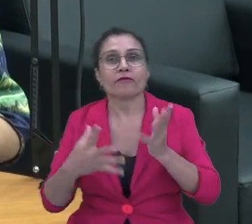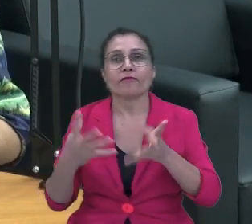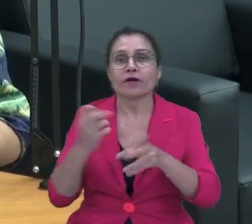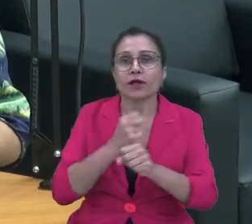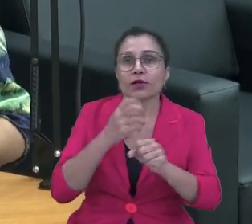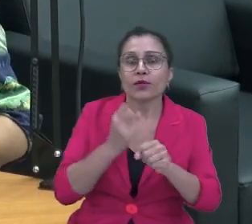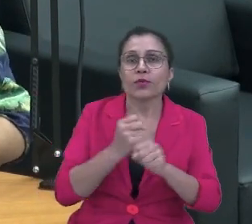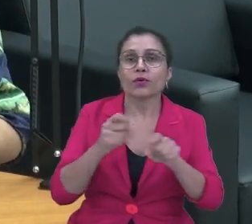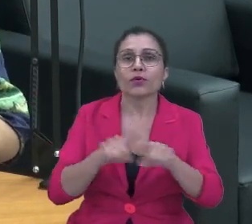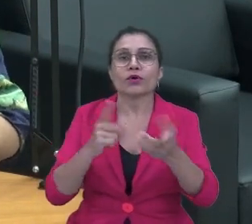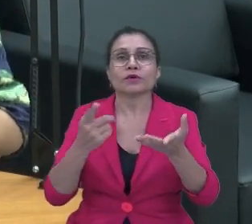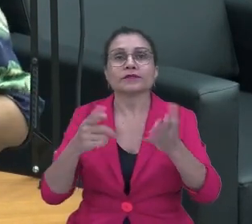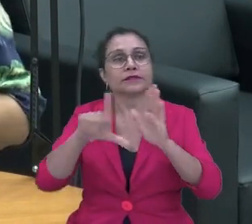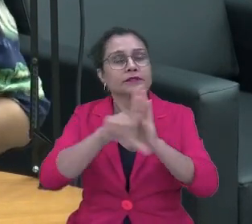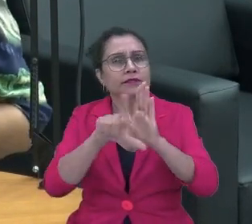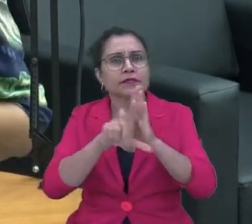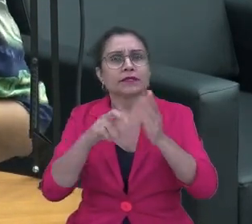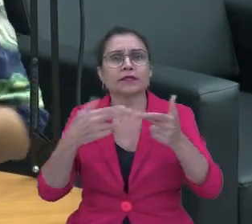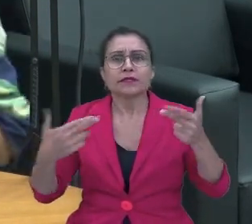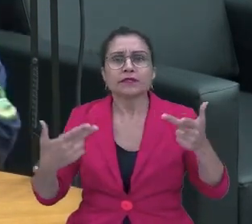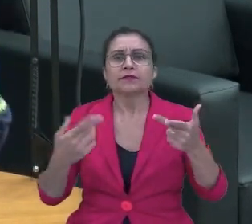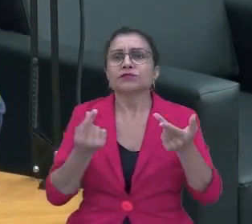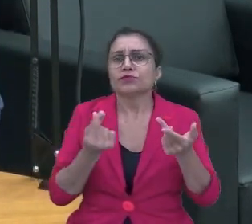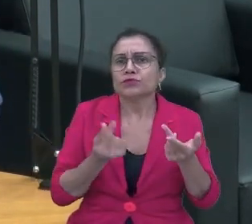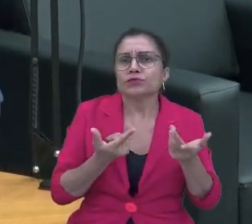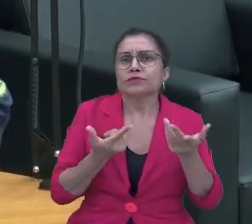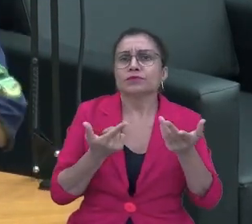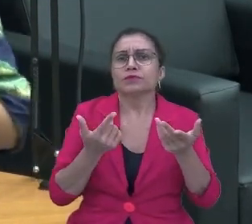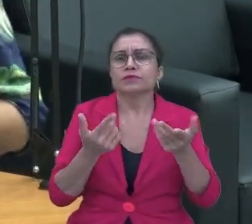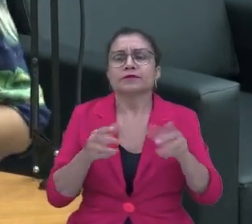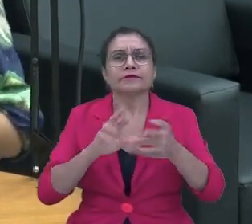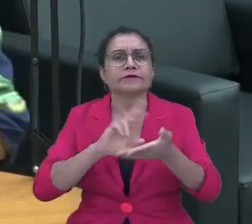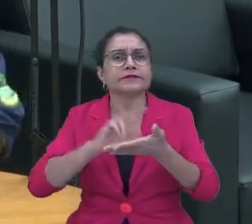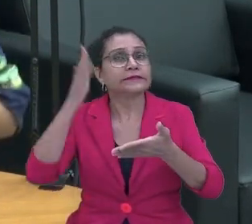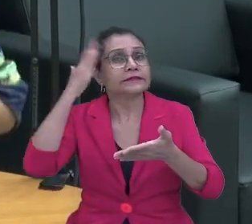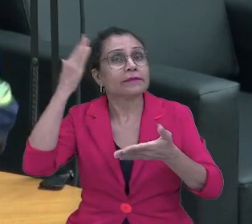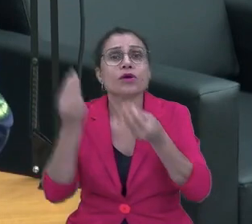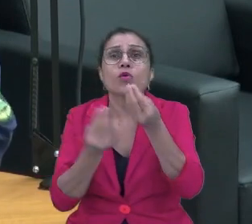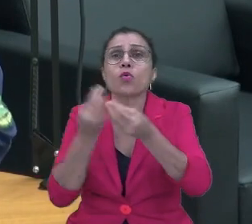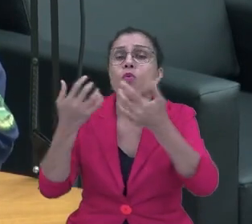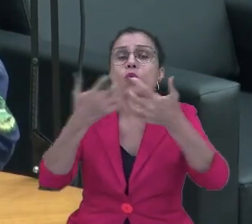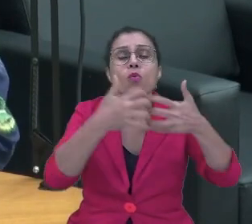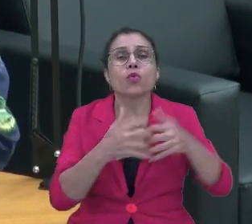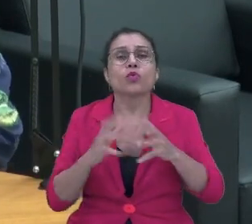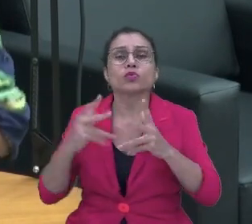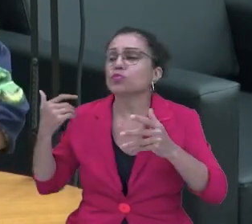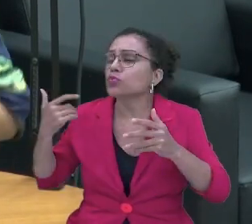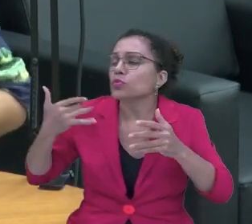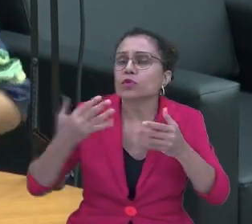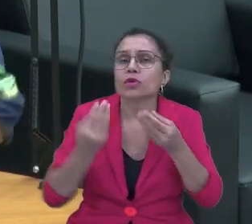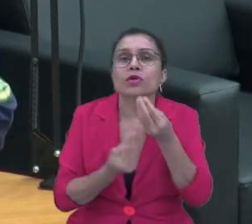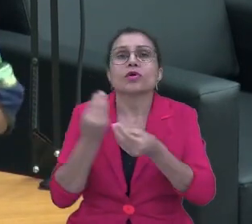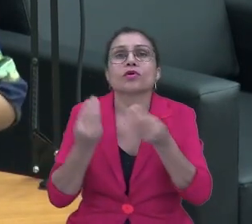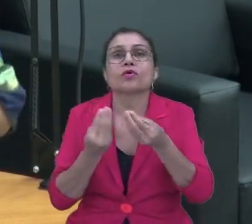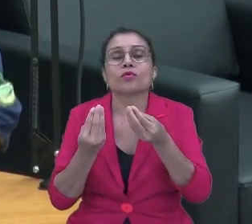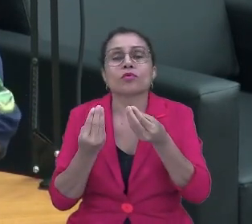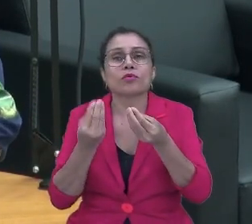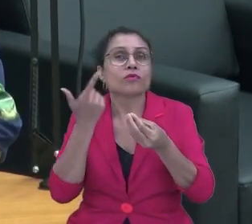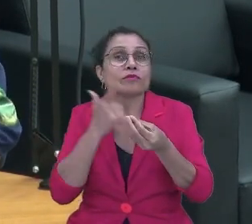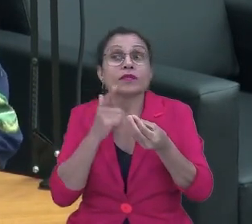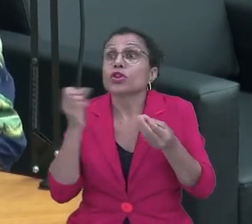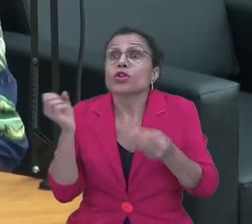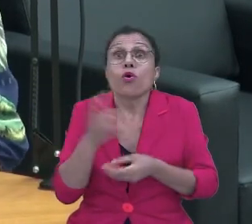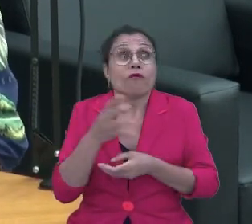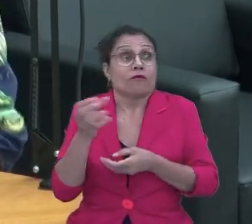das legislações aplicáveis de fundos partidários, de FEFEC, saber como funciona todo esse cenário. Como que nós vamos funcionar? Isso tudo é